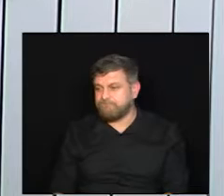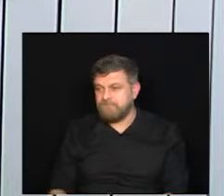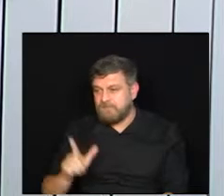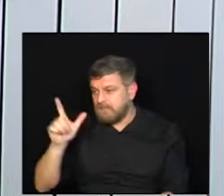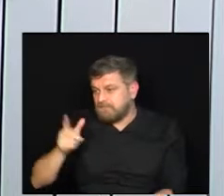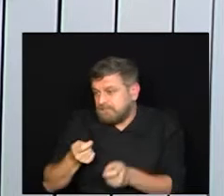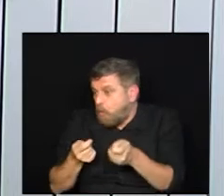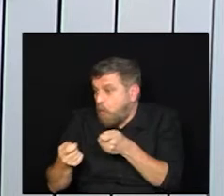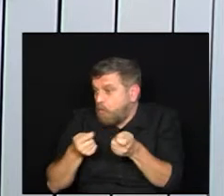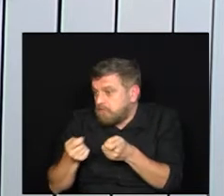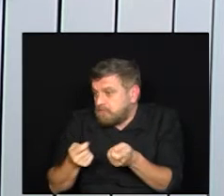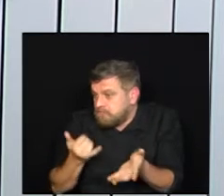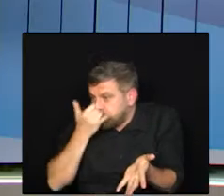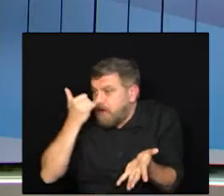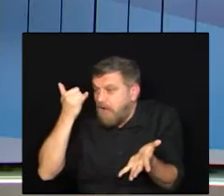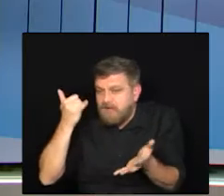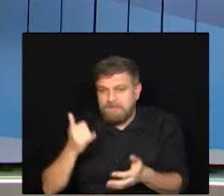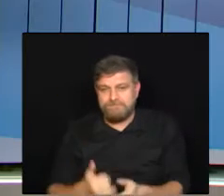seu controle?